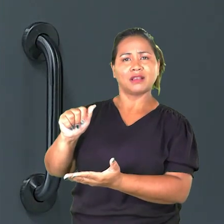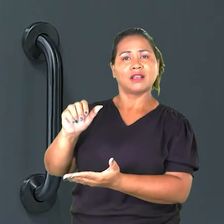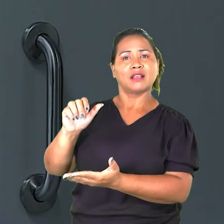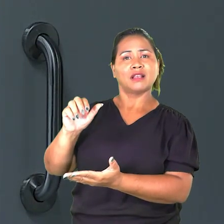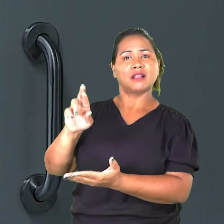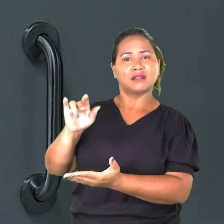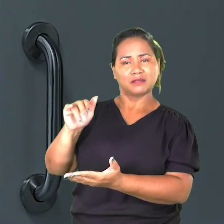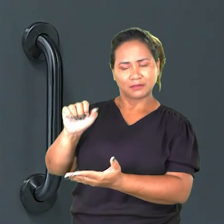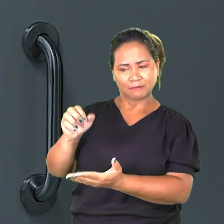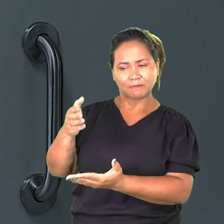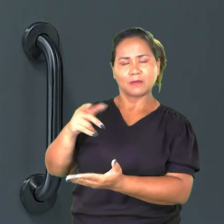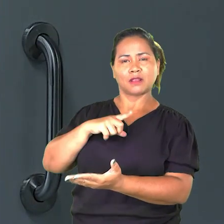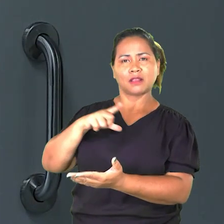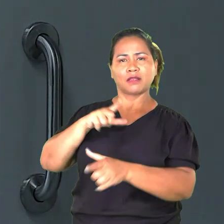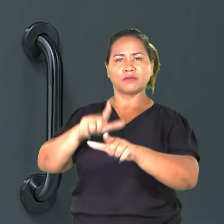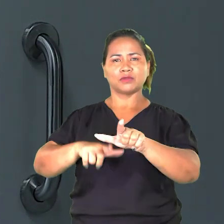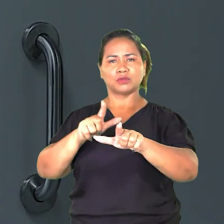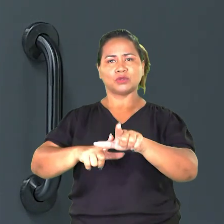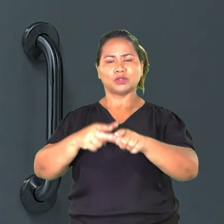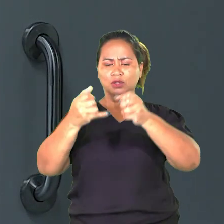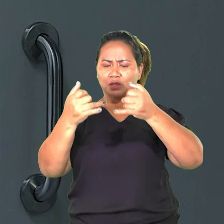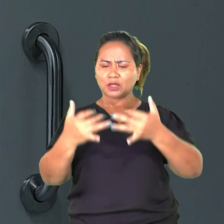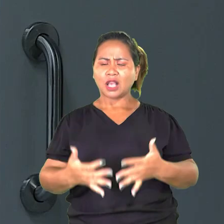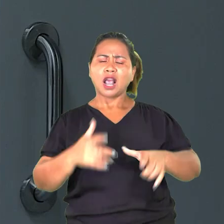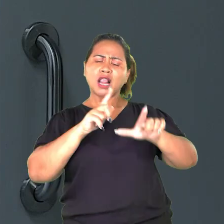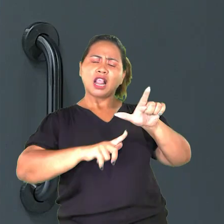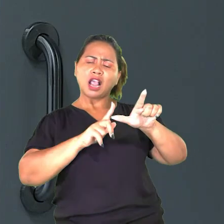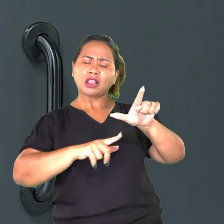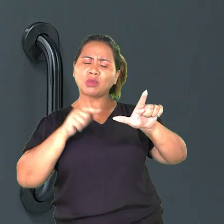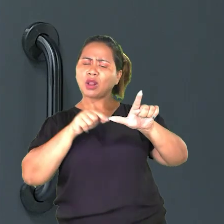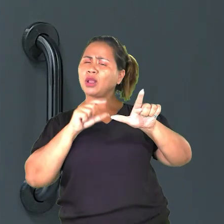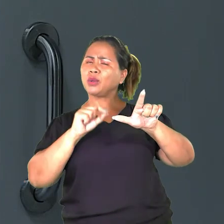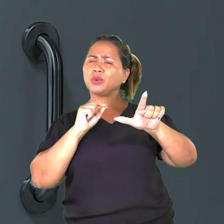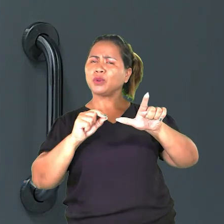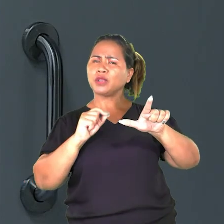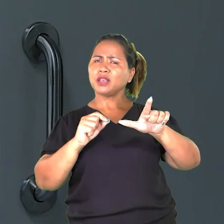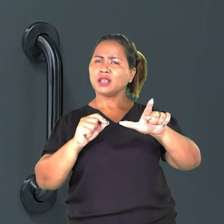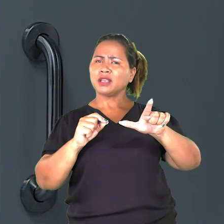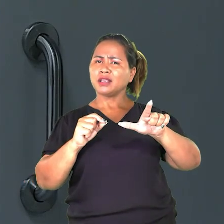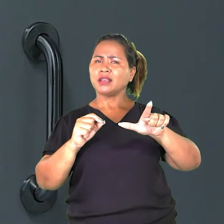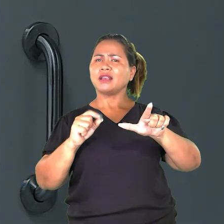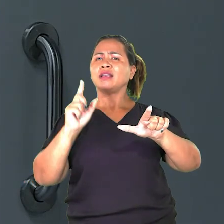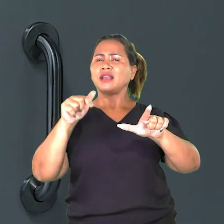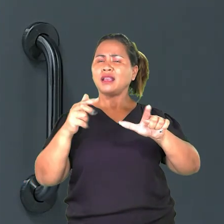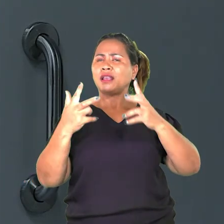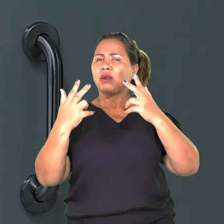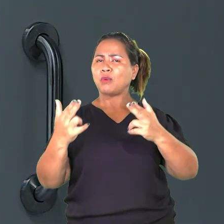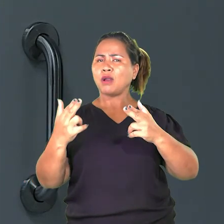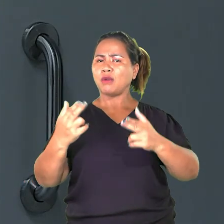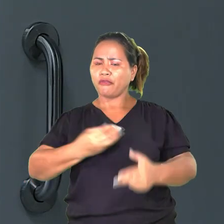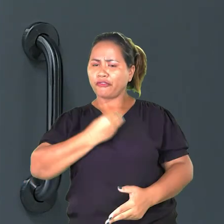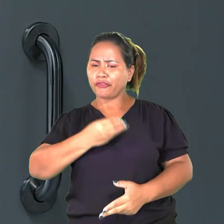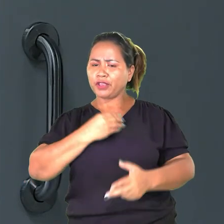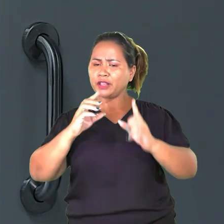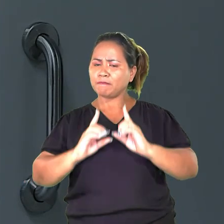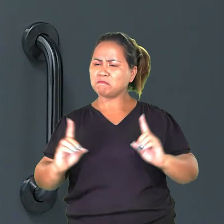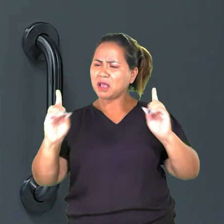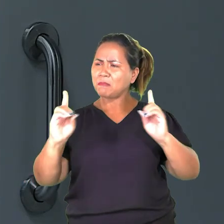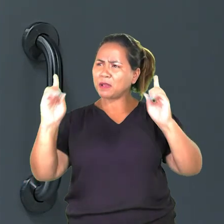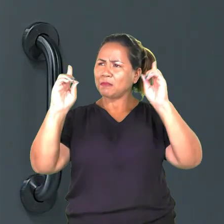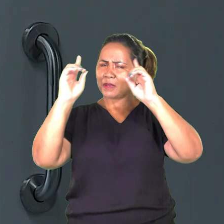né, encontra-se a sentença: a literatura é o universo paralelo da